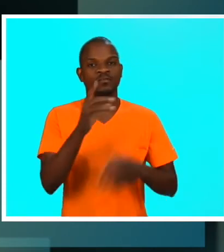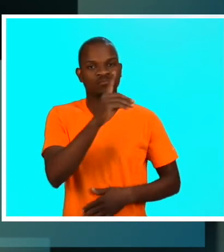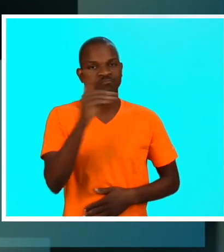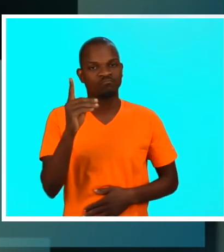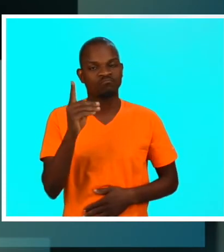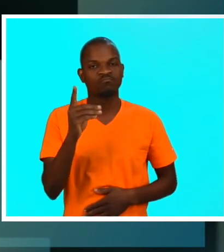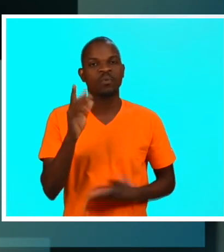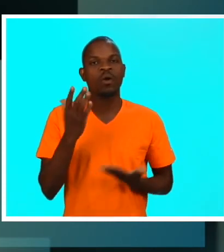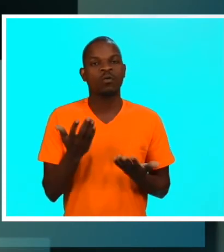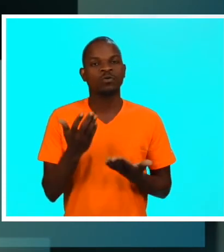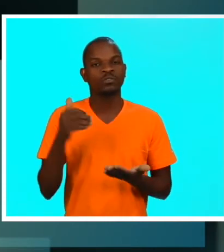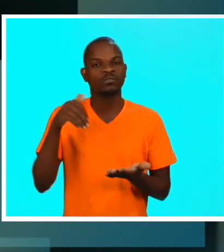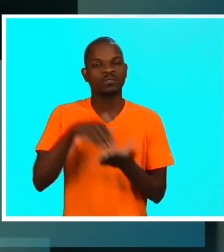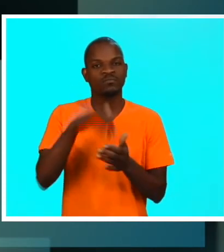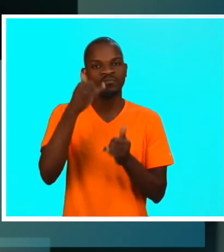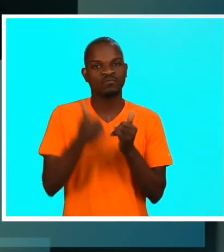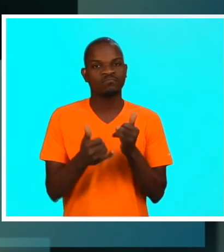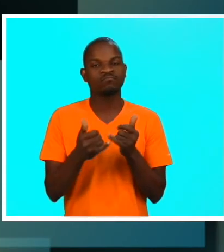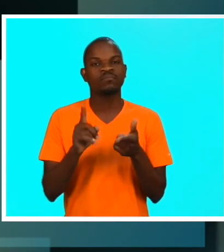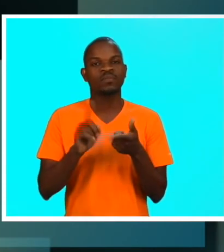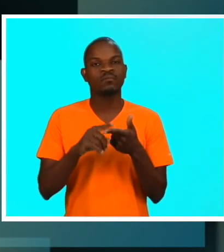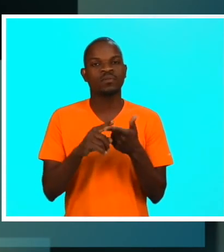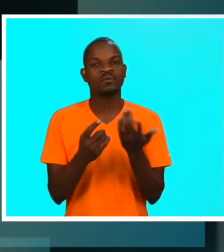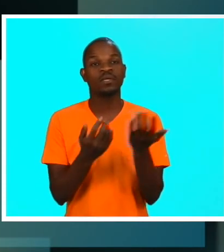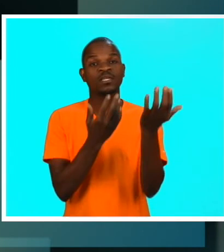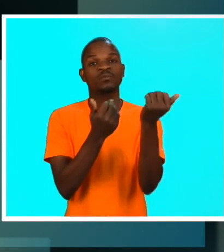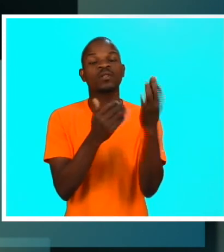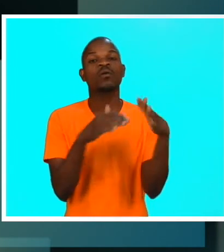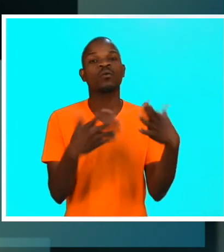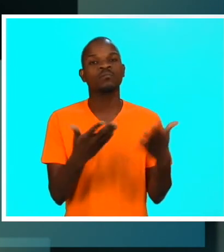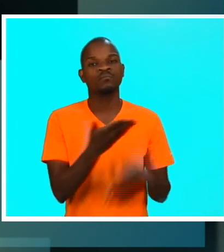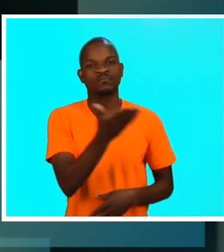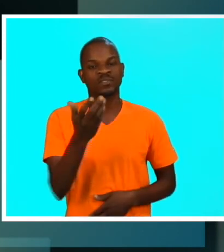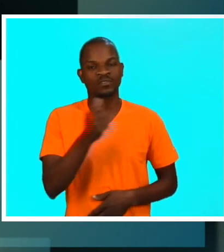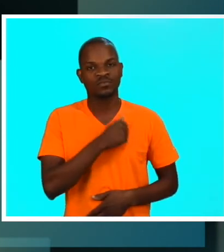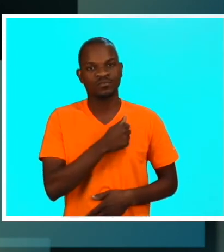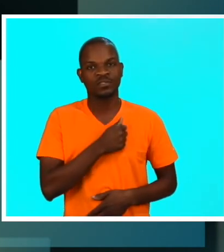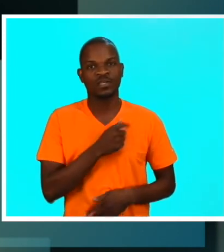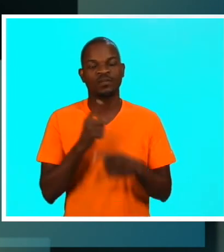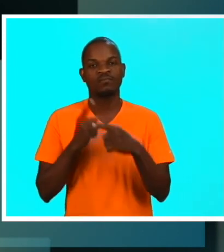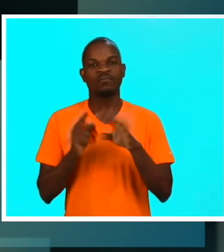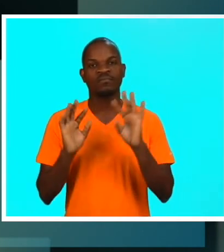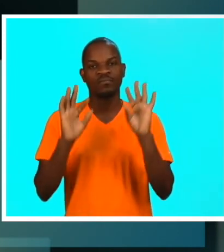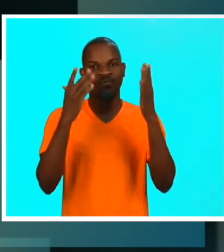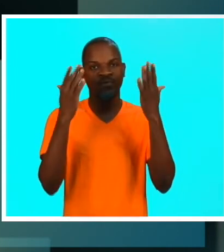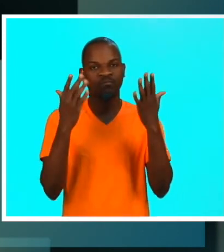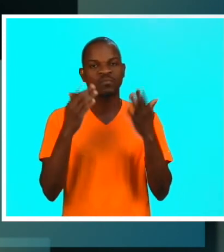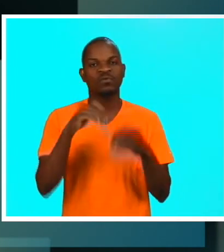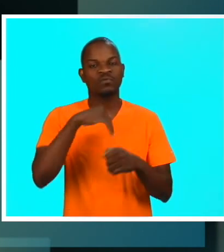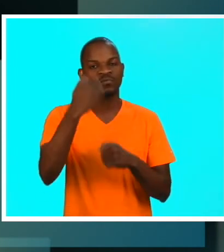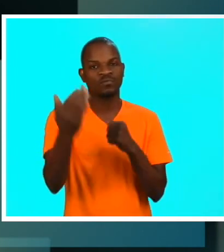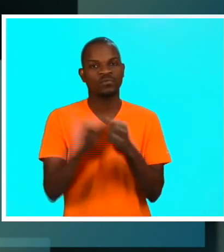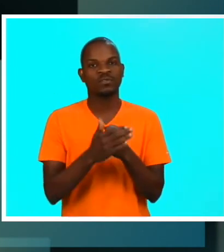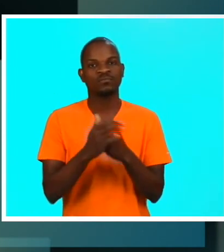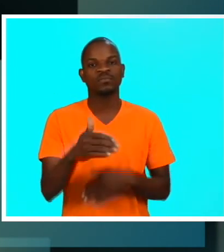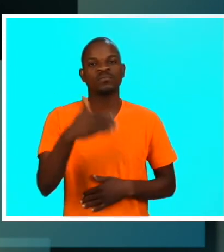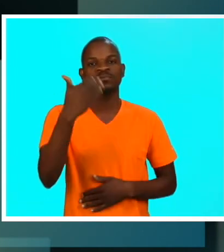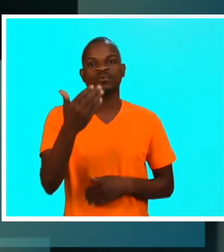deficiência. Moçambique, pois é tudo, fica na esperança de ter gostado desta edição do Mais Vida.